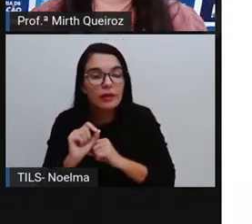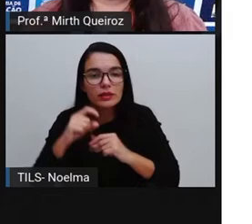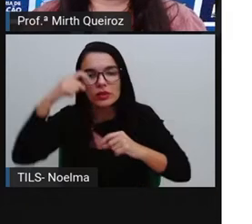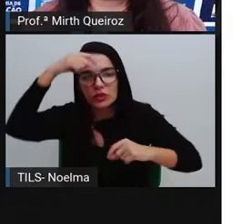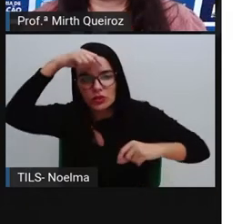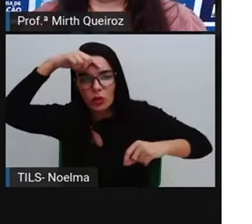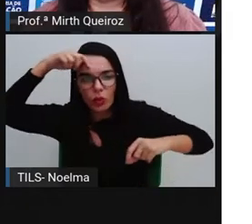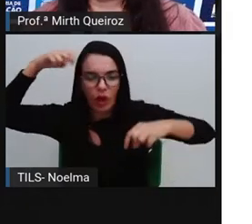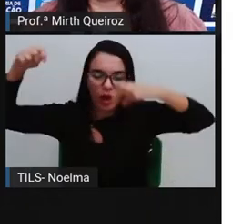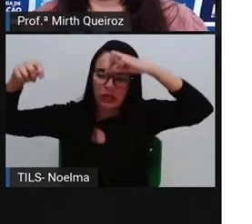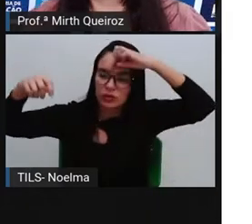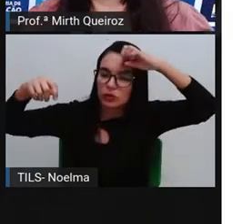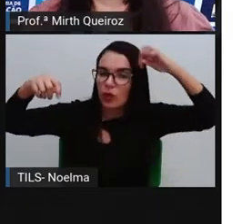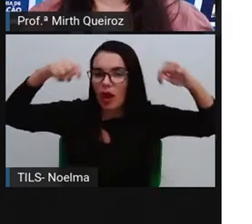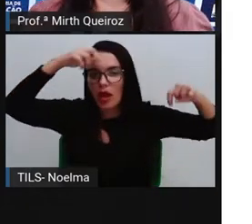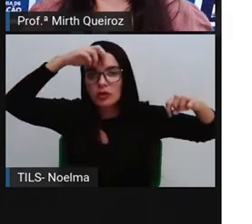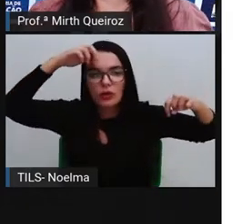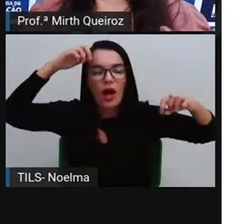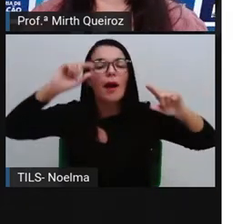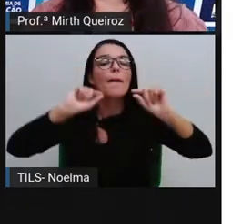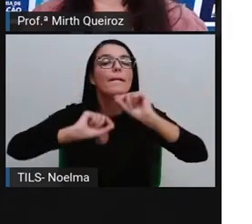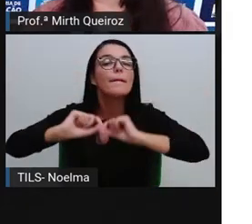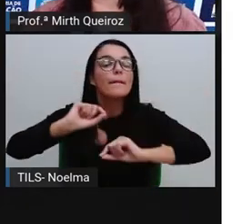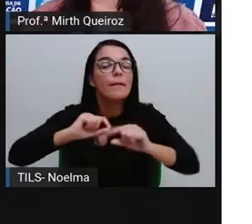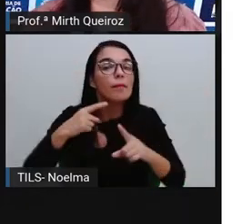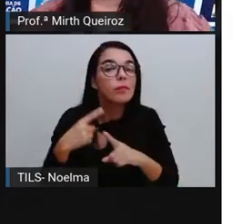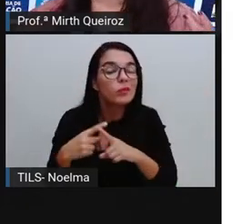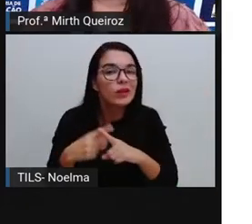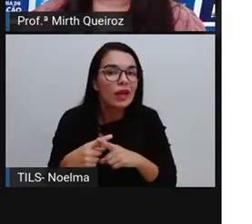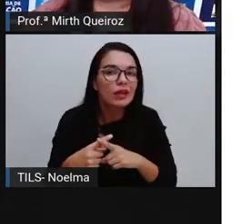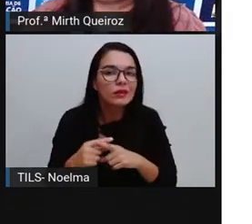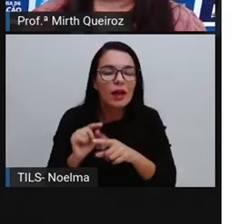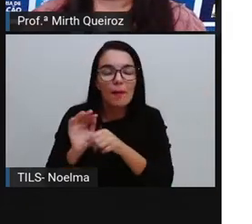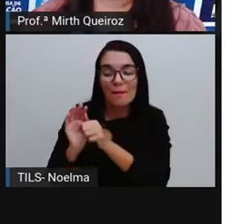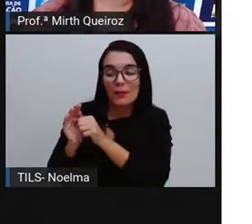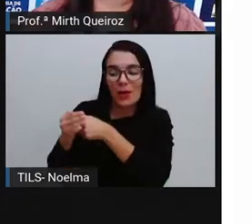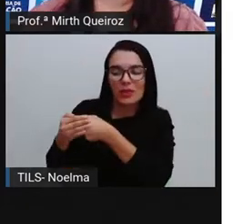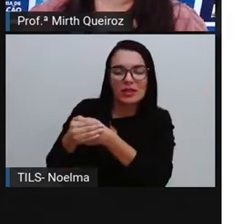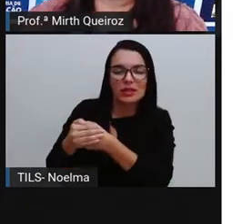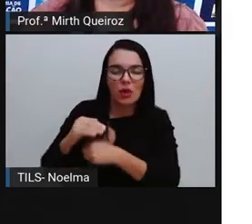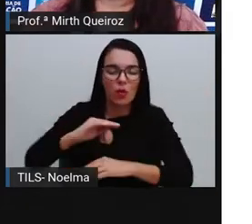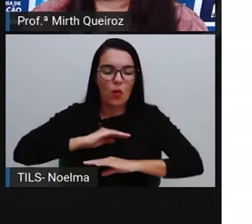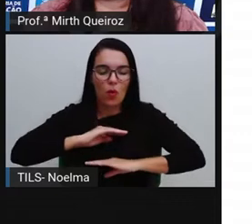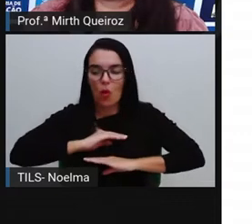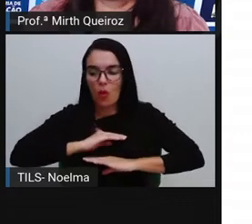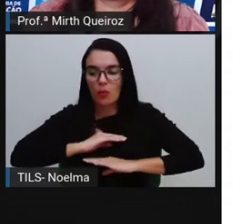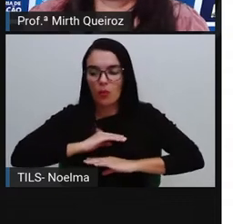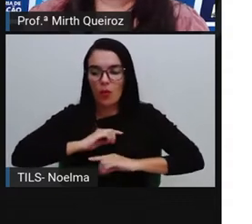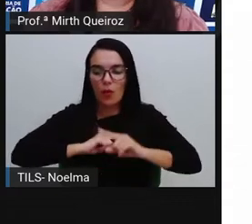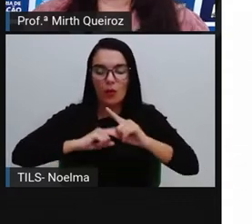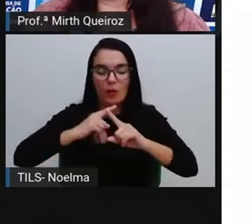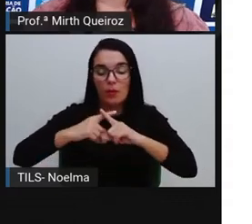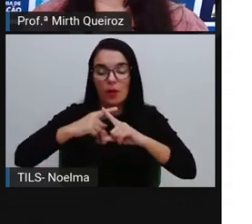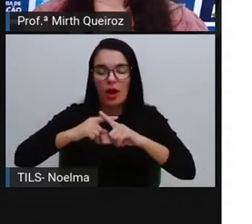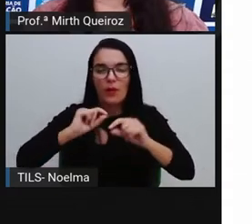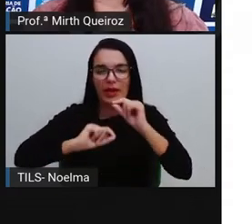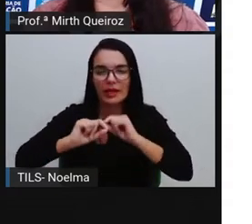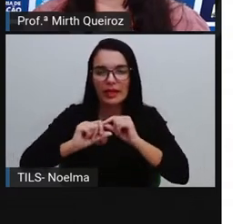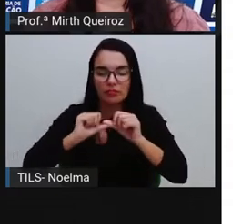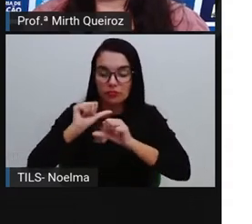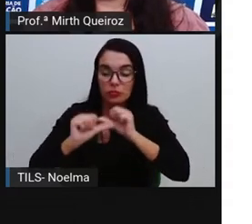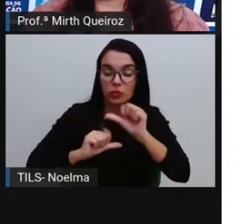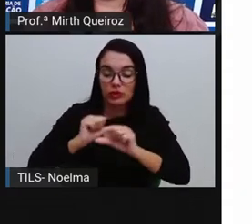a suar porque é uma reação de proteção para o nosso corpo para poder tentar manter a temperatura,